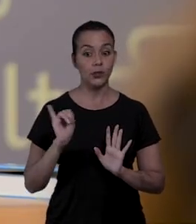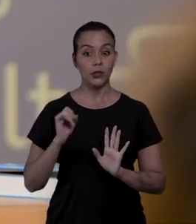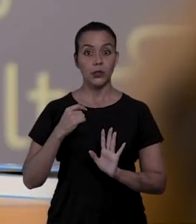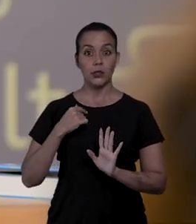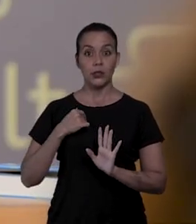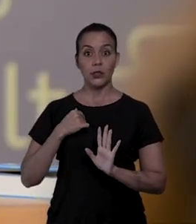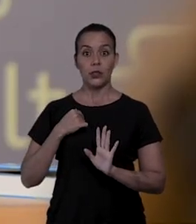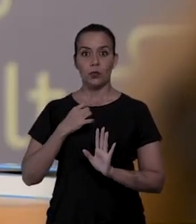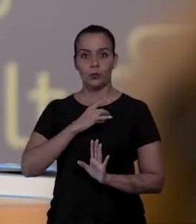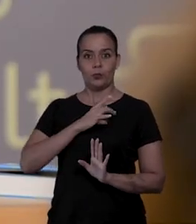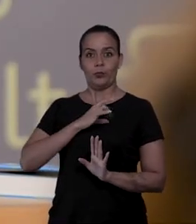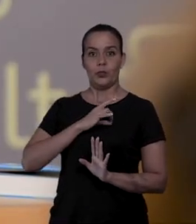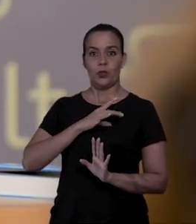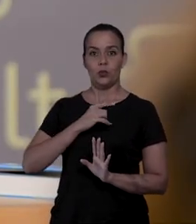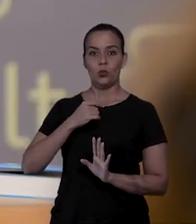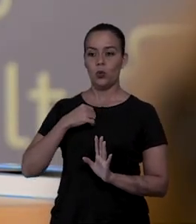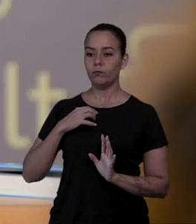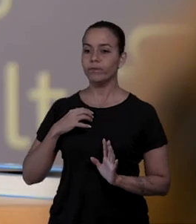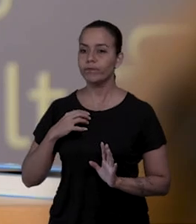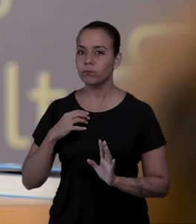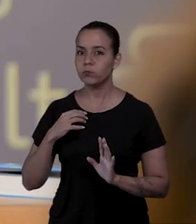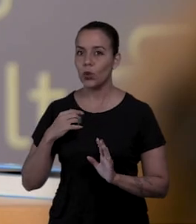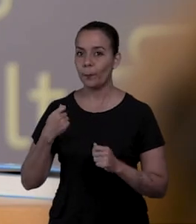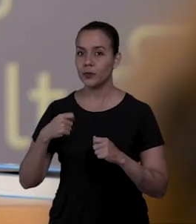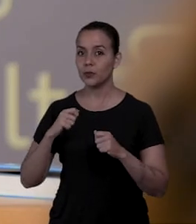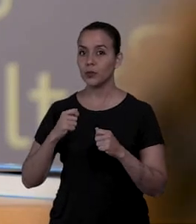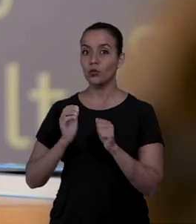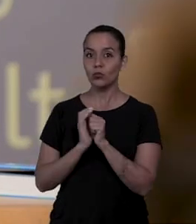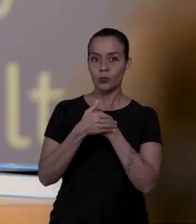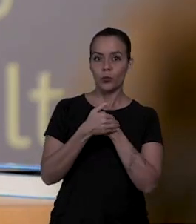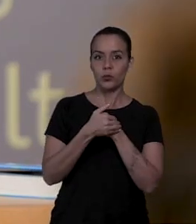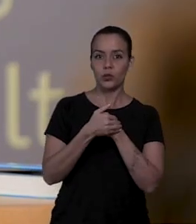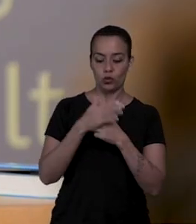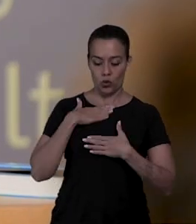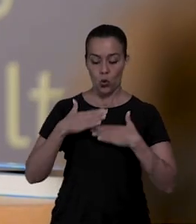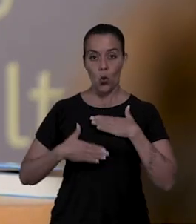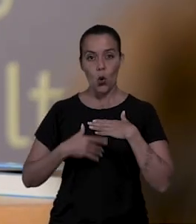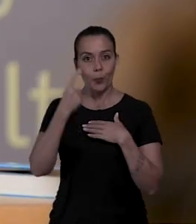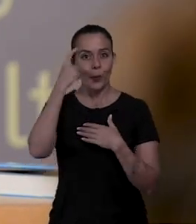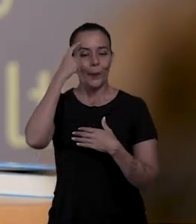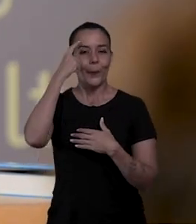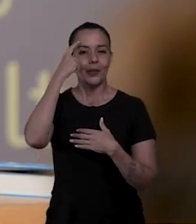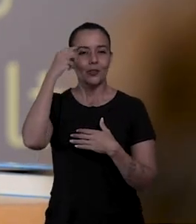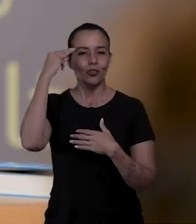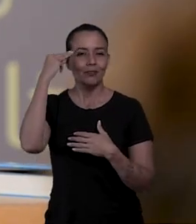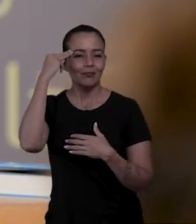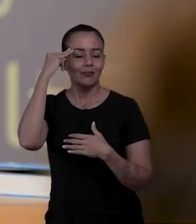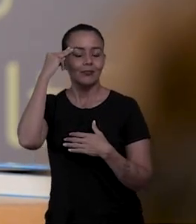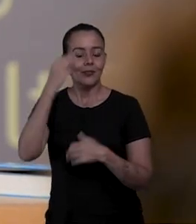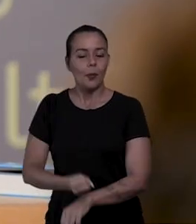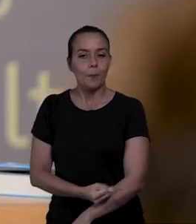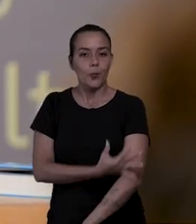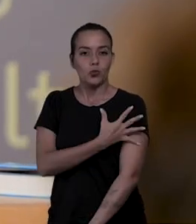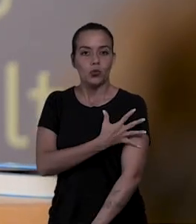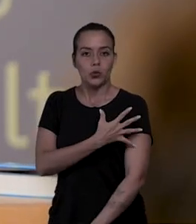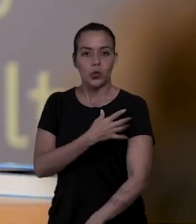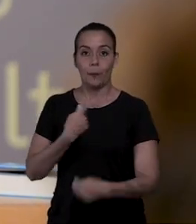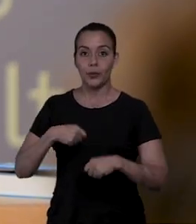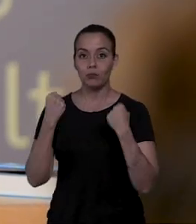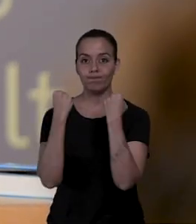para me proteger. Tudo no meu corpo e na minha mente e no meu sistema emocional se organiza para a